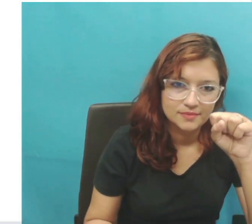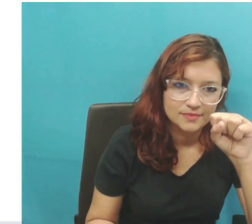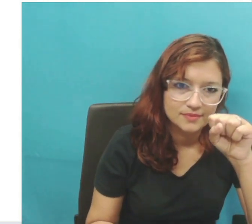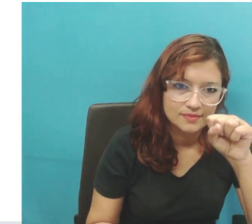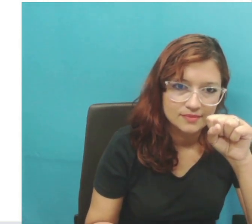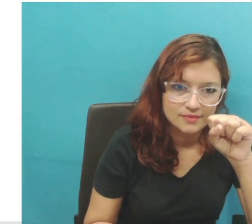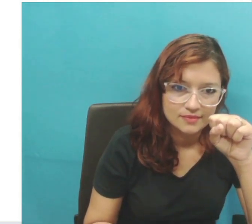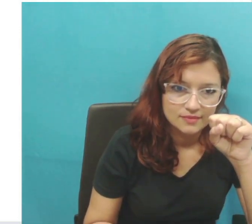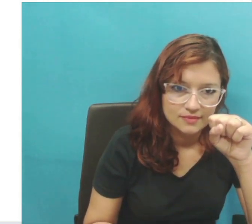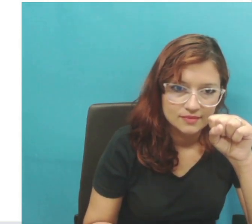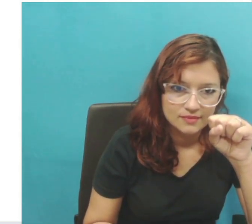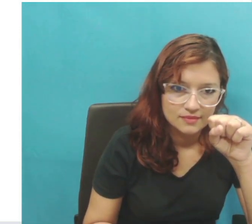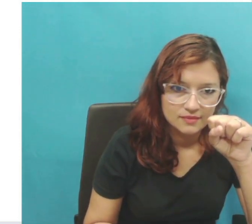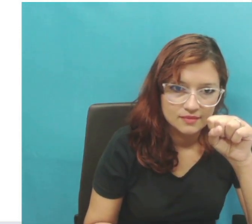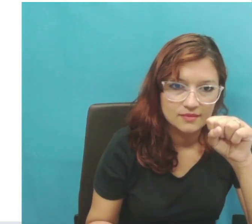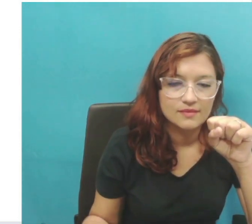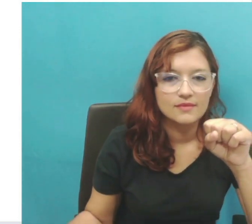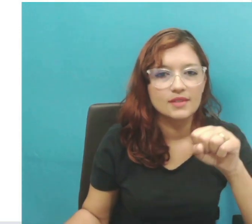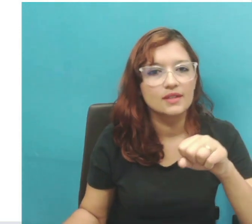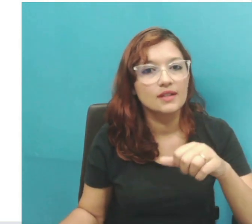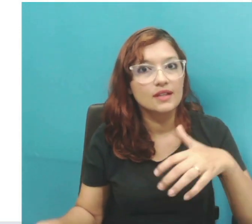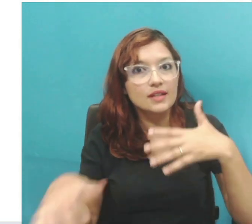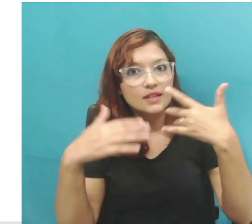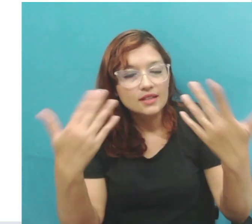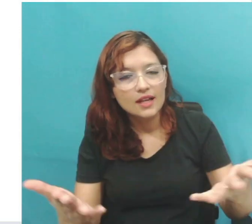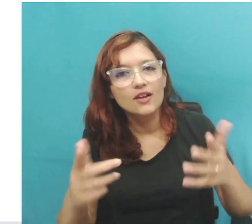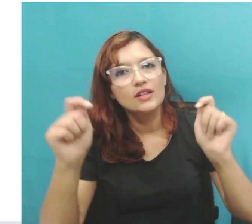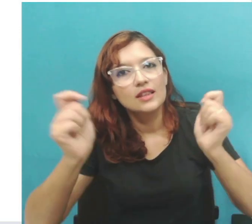verbo que termina com S.